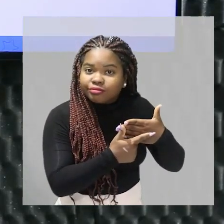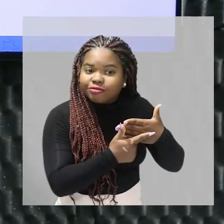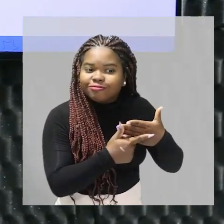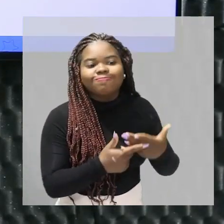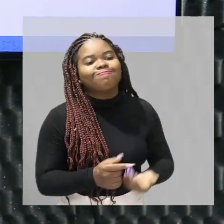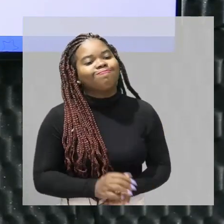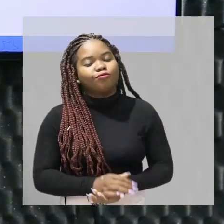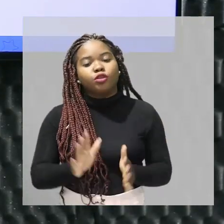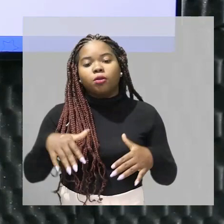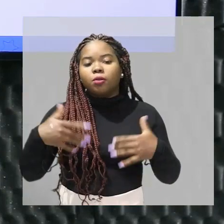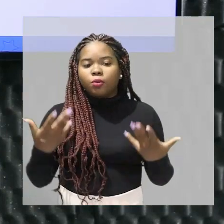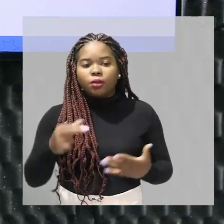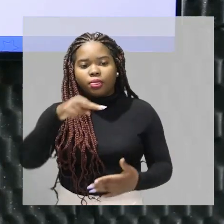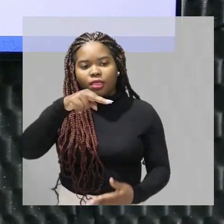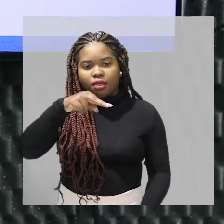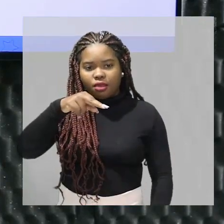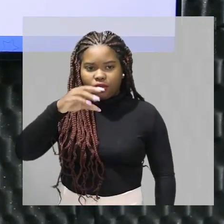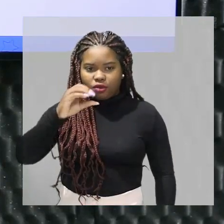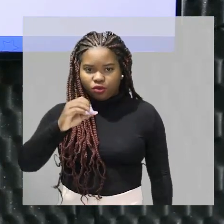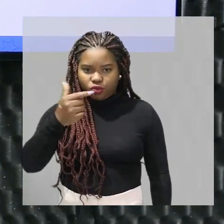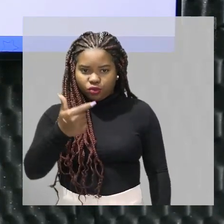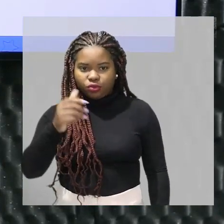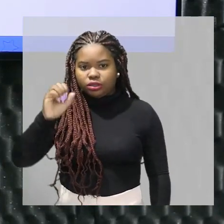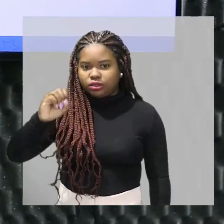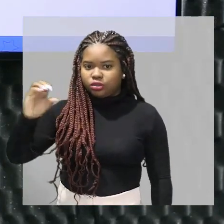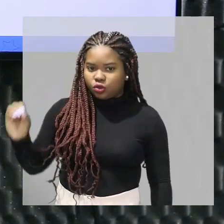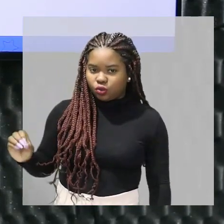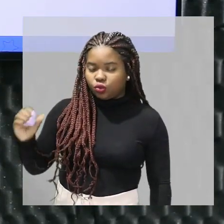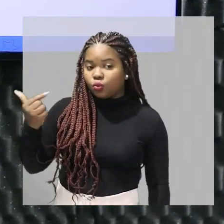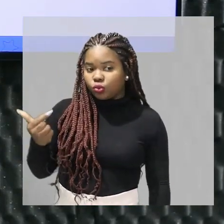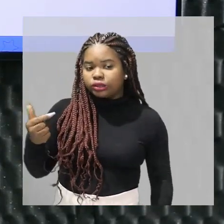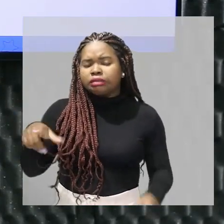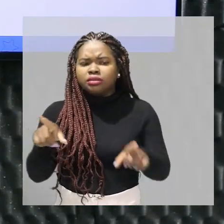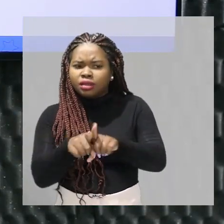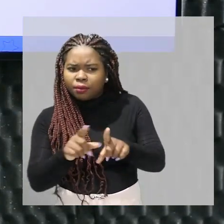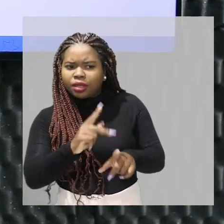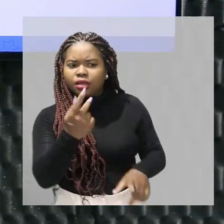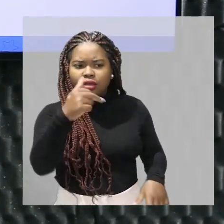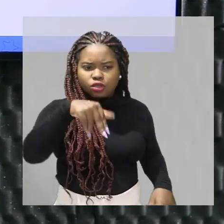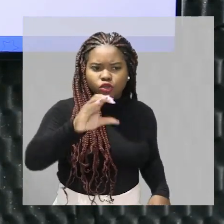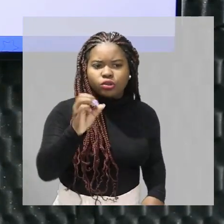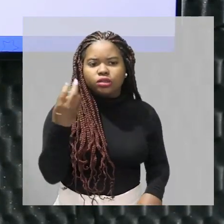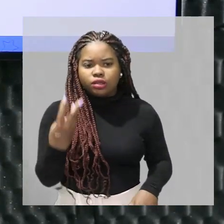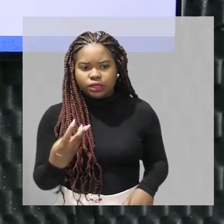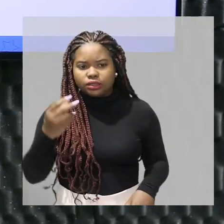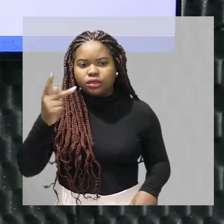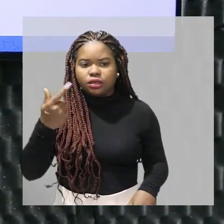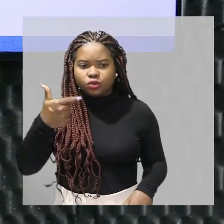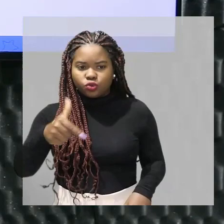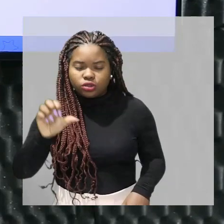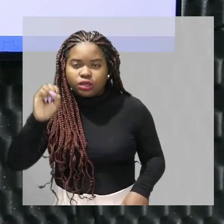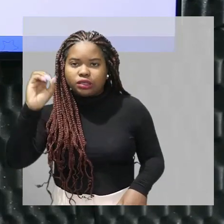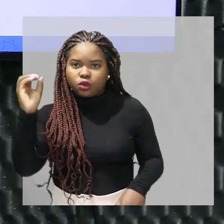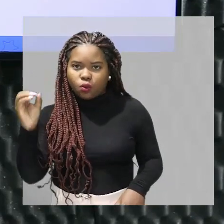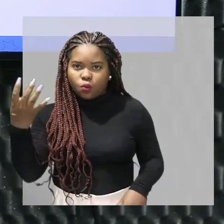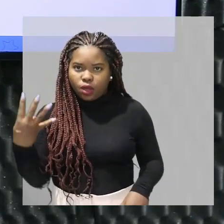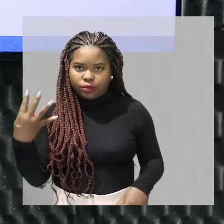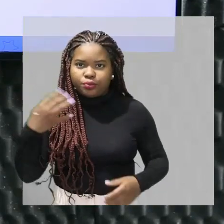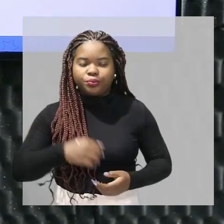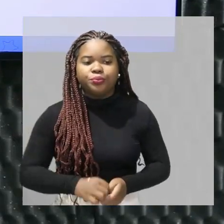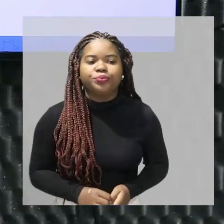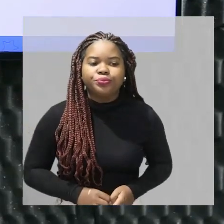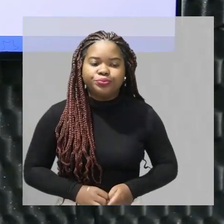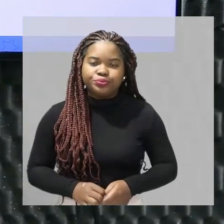os compostos? O NO2 e o SO2 e também o HNO3 e o